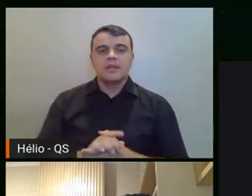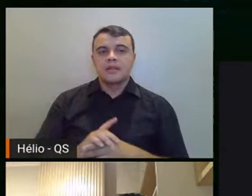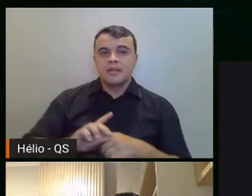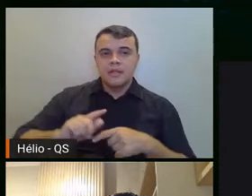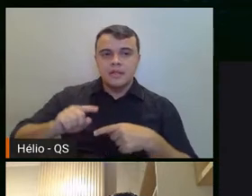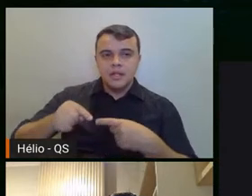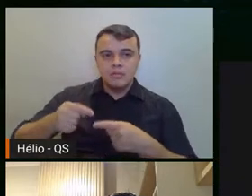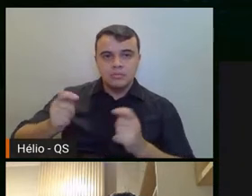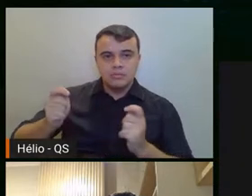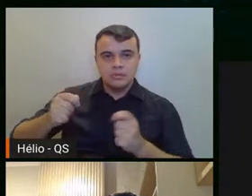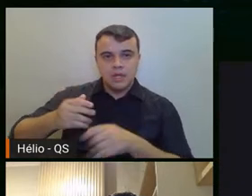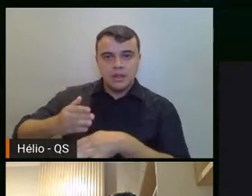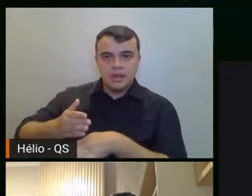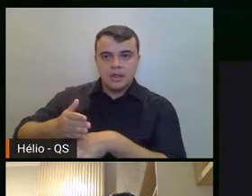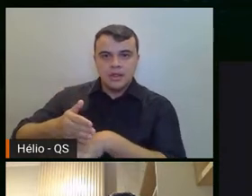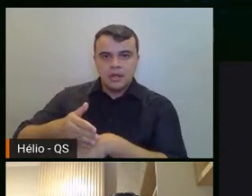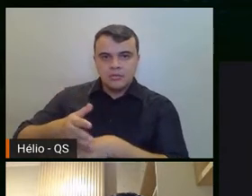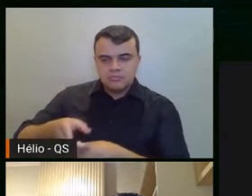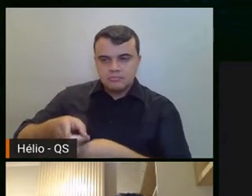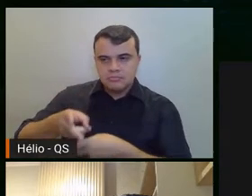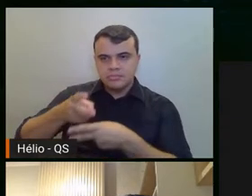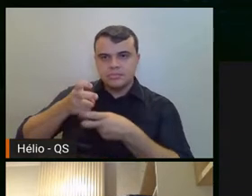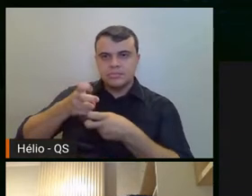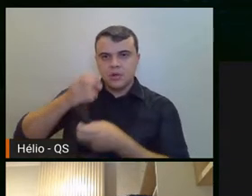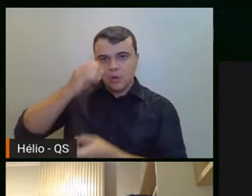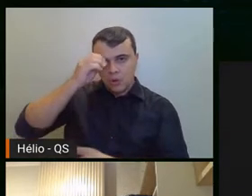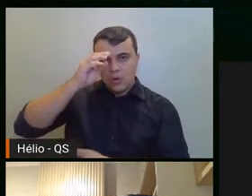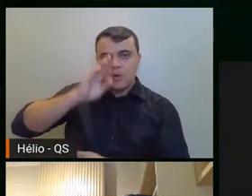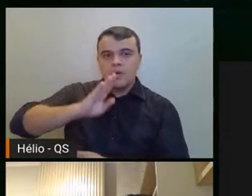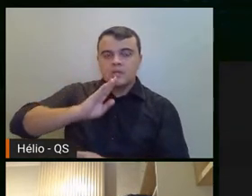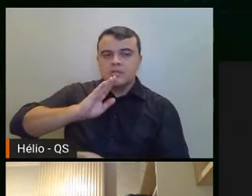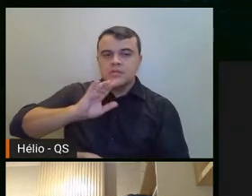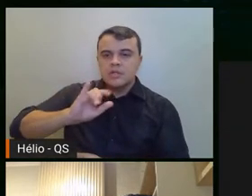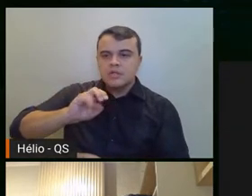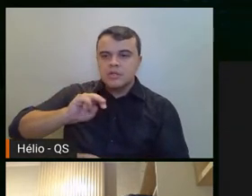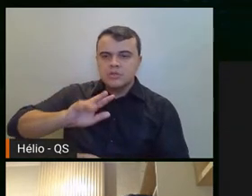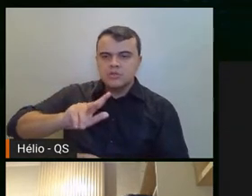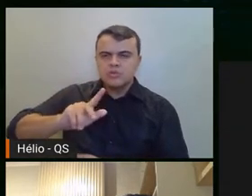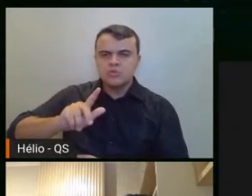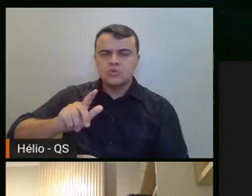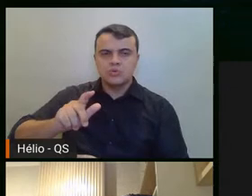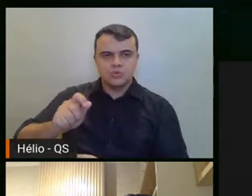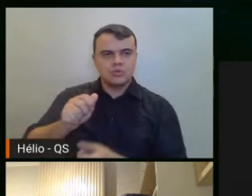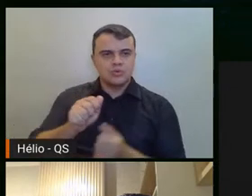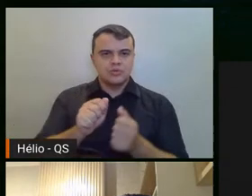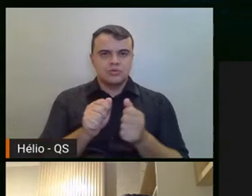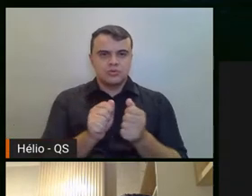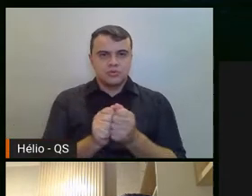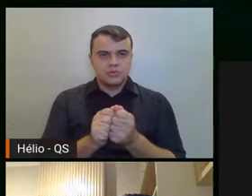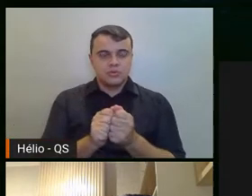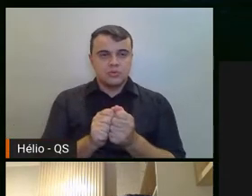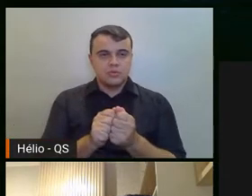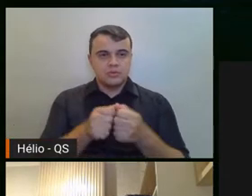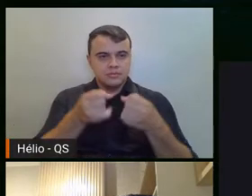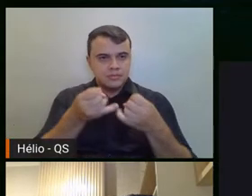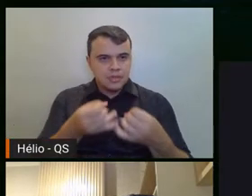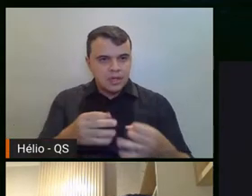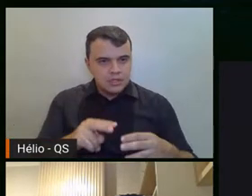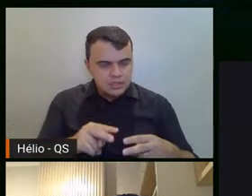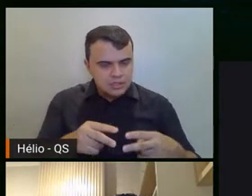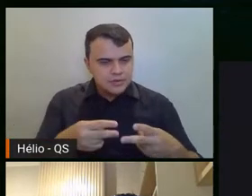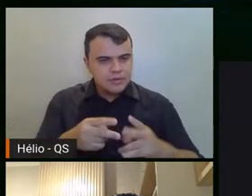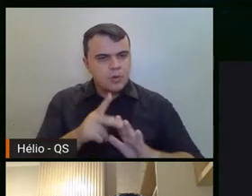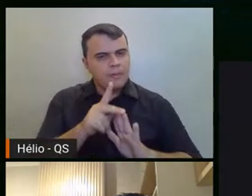vão entrar aqui né nessa imersão aqui de conhecer o Linux de cabo cabo aqui com Danielson Então tem muito conteúdo tem desafio de